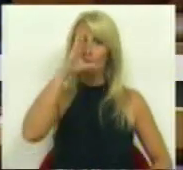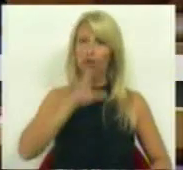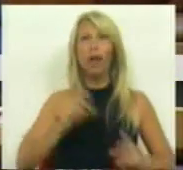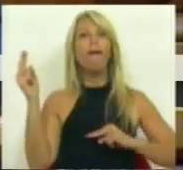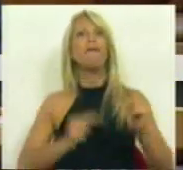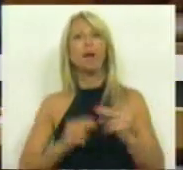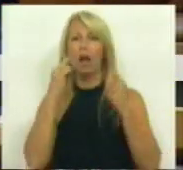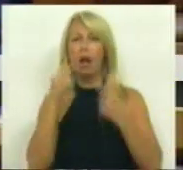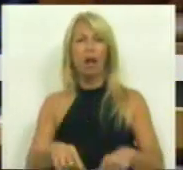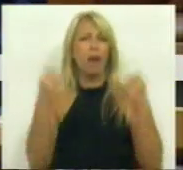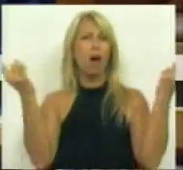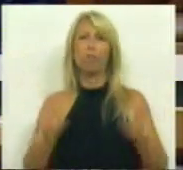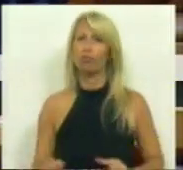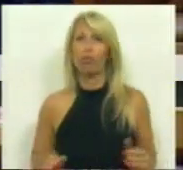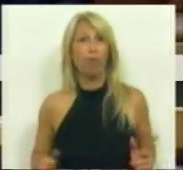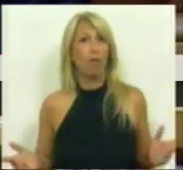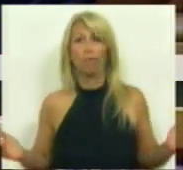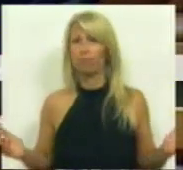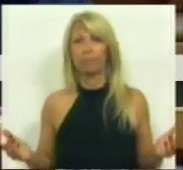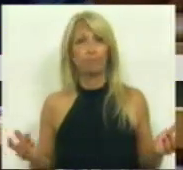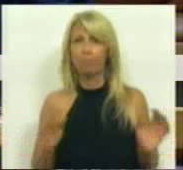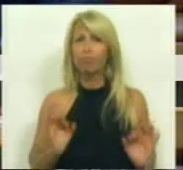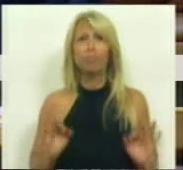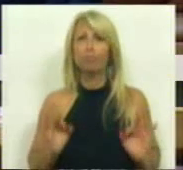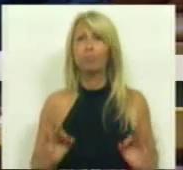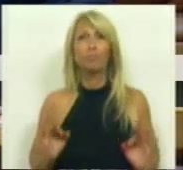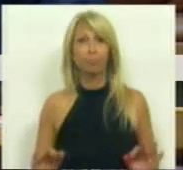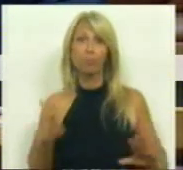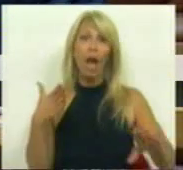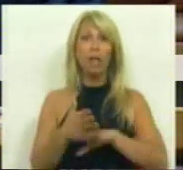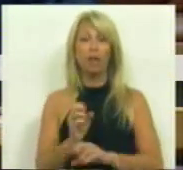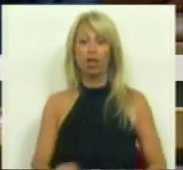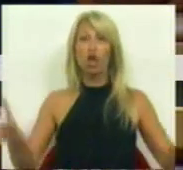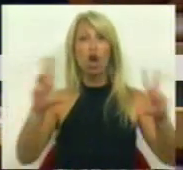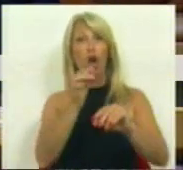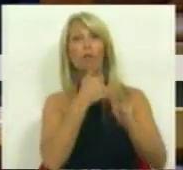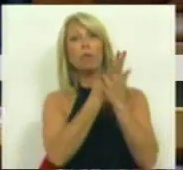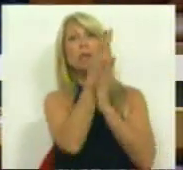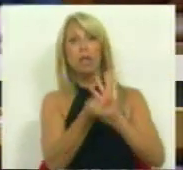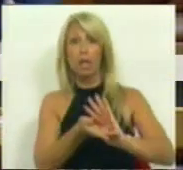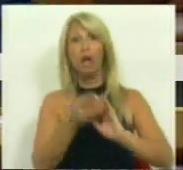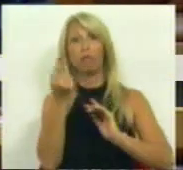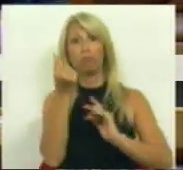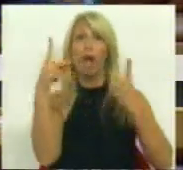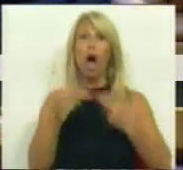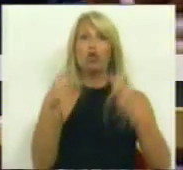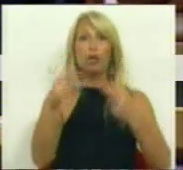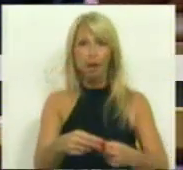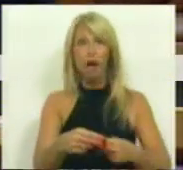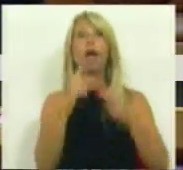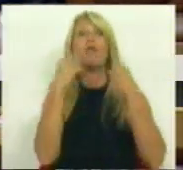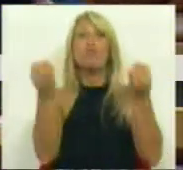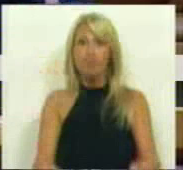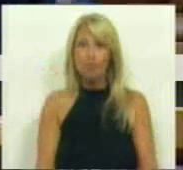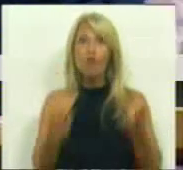não demonstrou, de modo algum, que, através destas novas medidas de austeridade, consiga esse alfa e